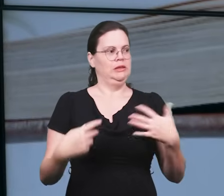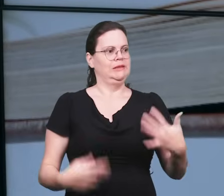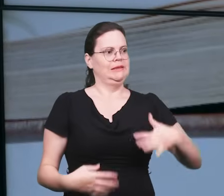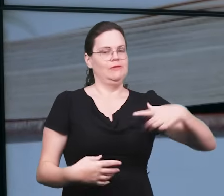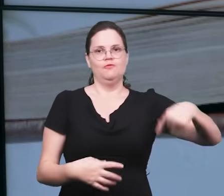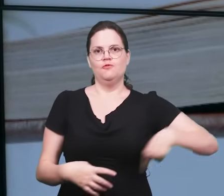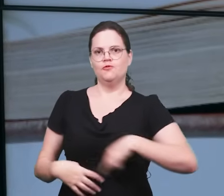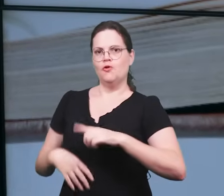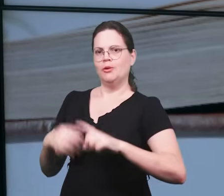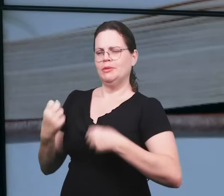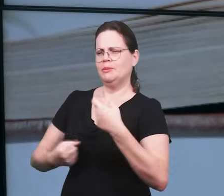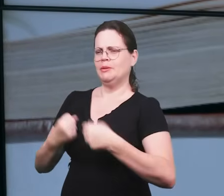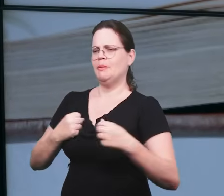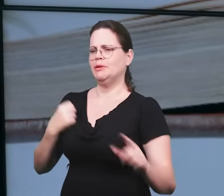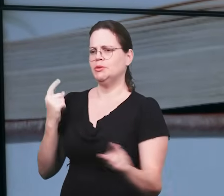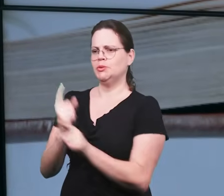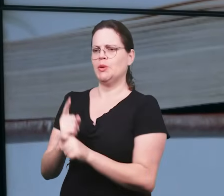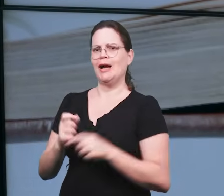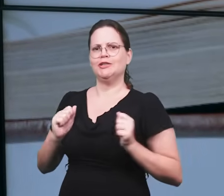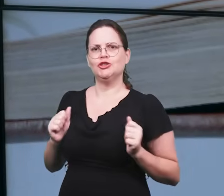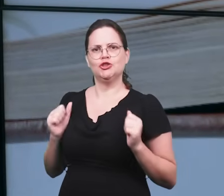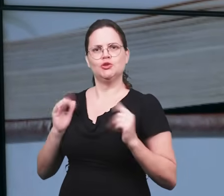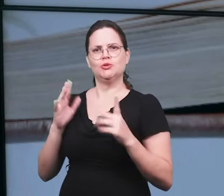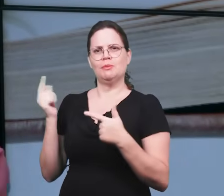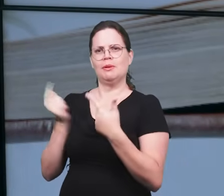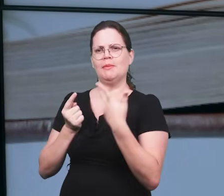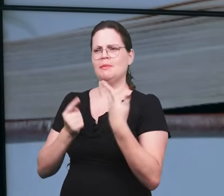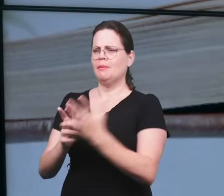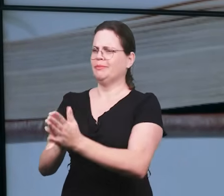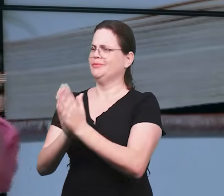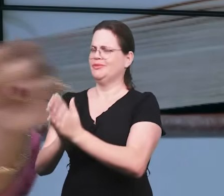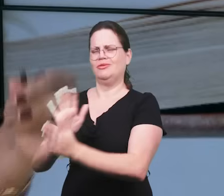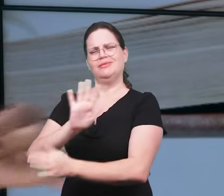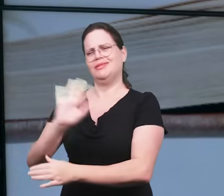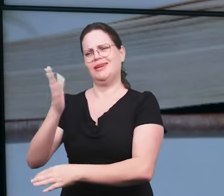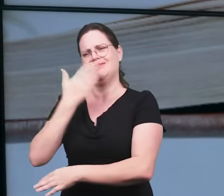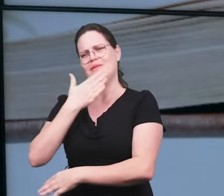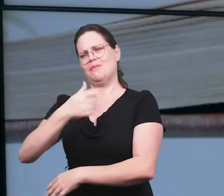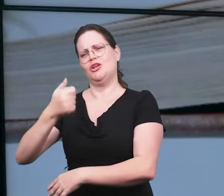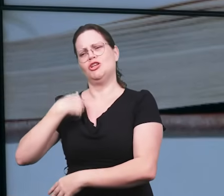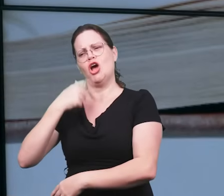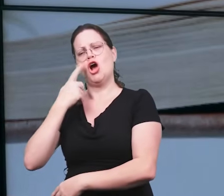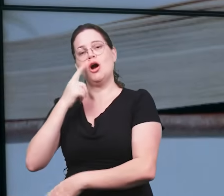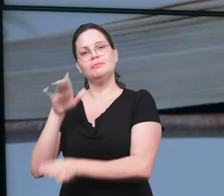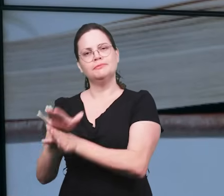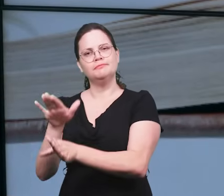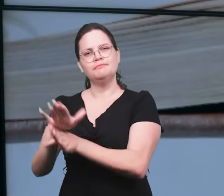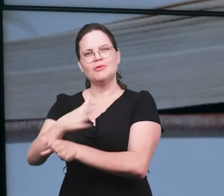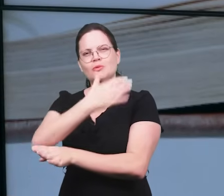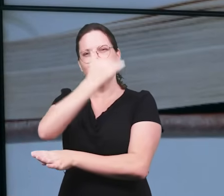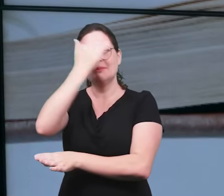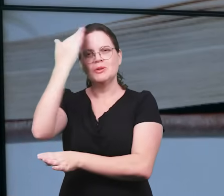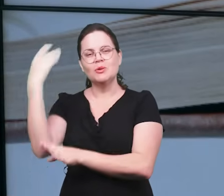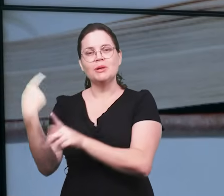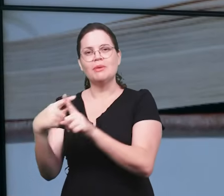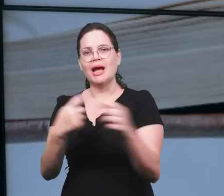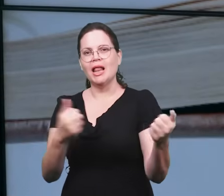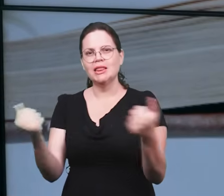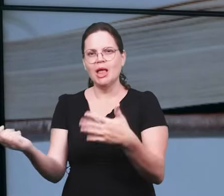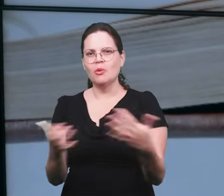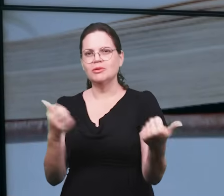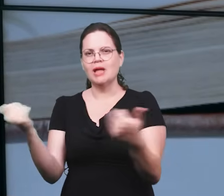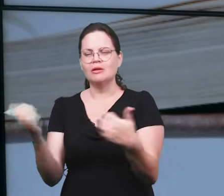tomou tantas atitudes ali para providenciar todo o mantimento que ela precisava levar. Então ela